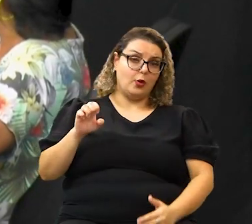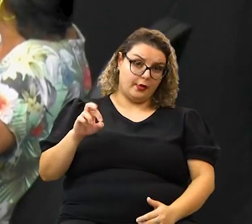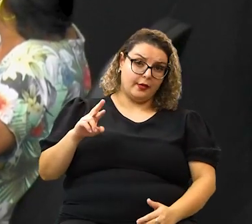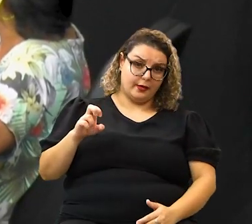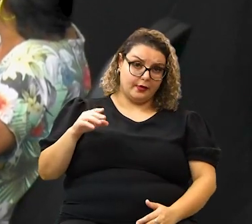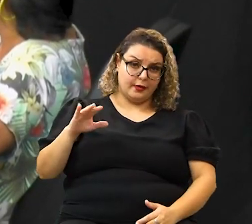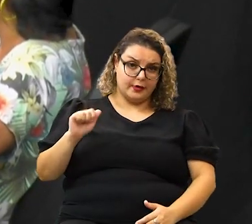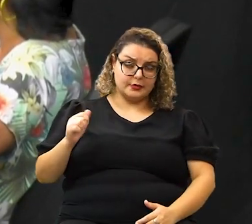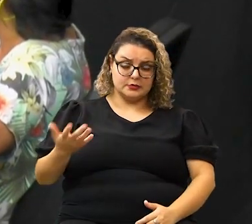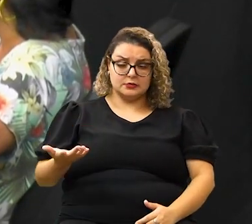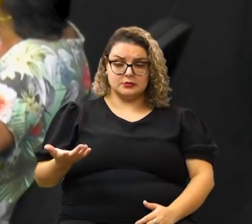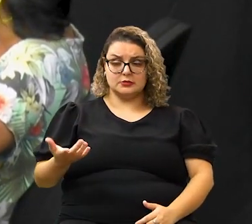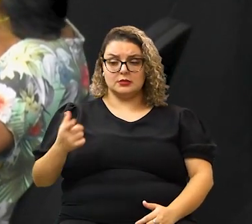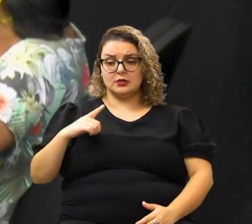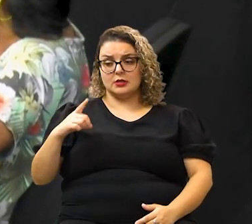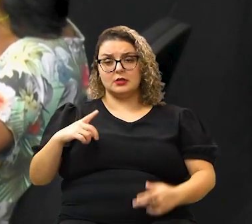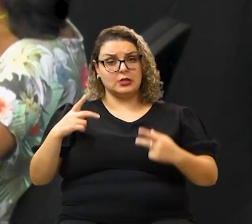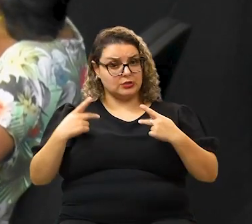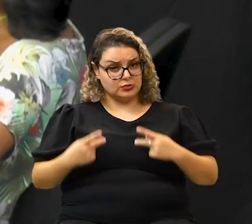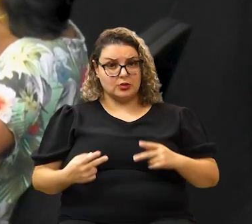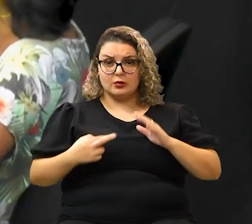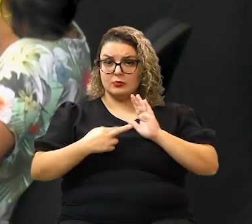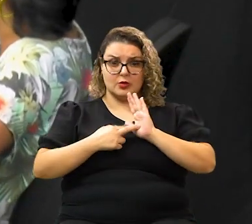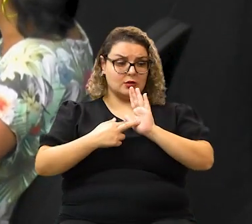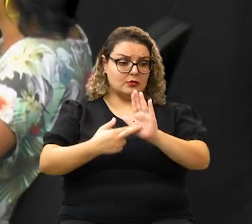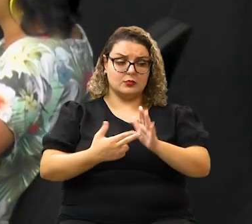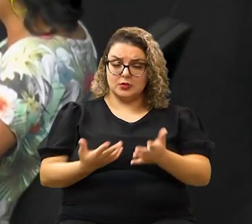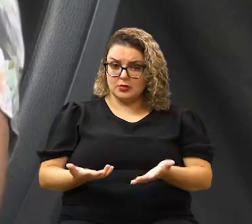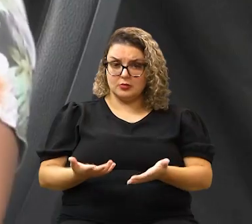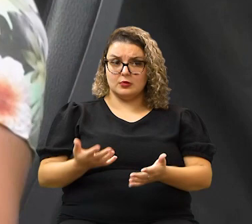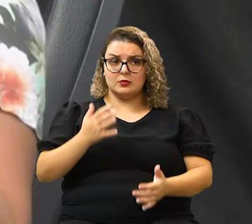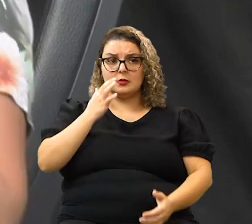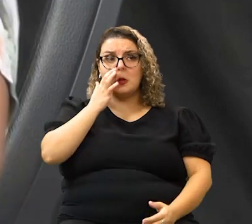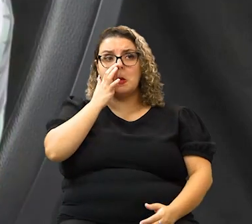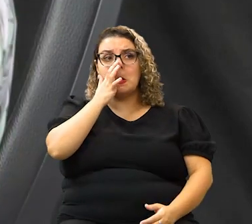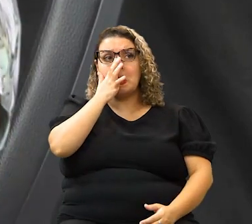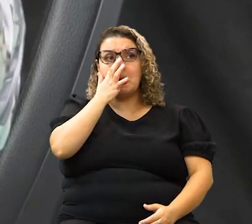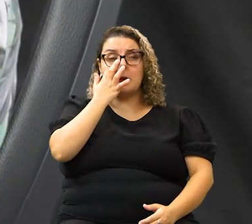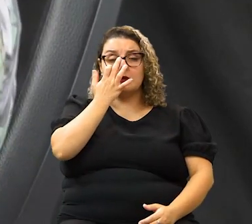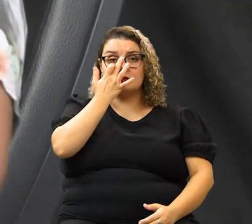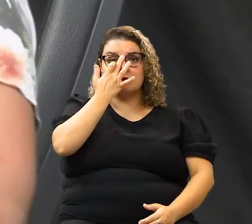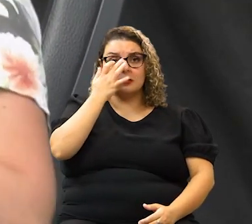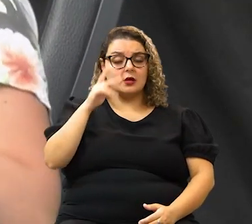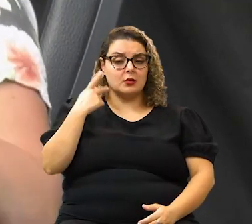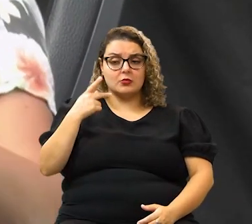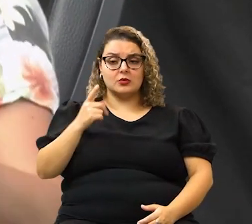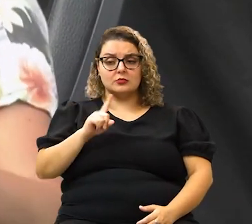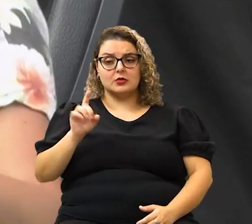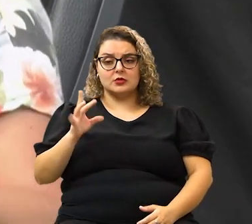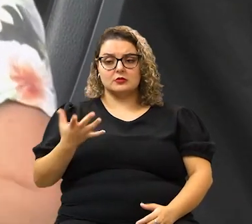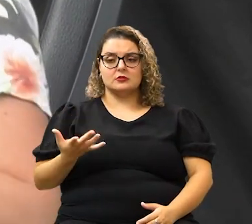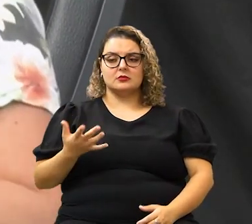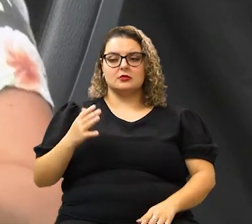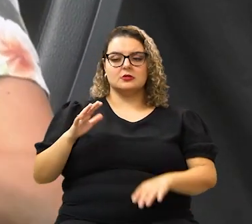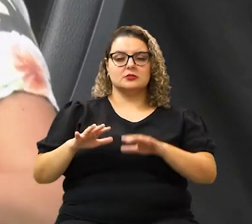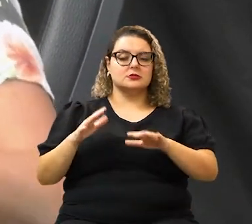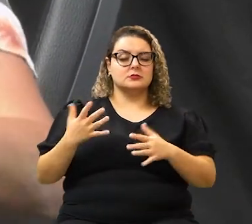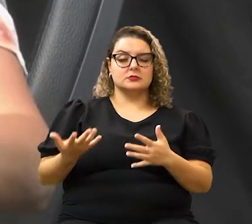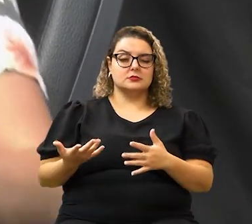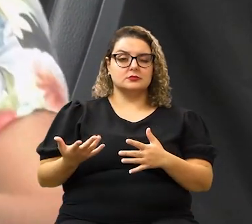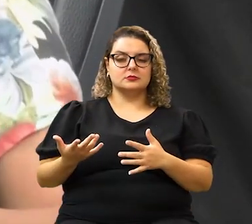posições que te representem, a política não é só, porque às vezes a gente tem essa, né, aqueles estigmas que